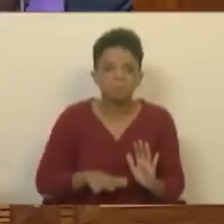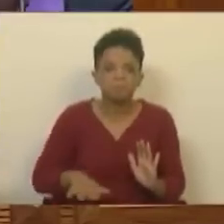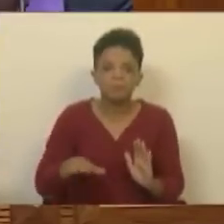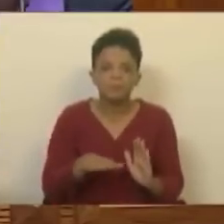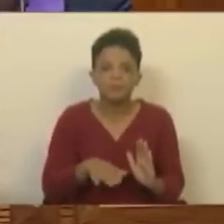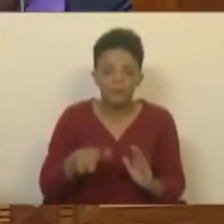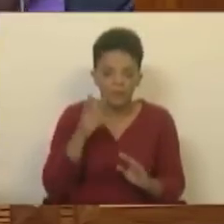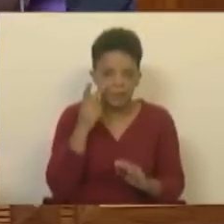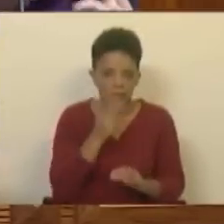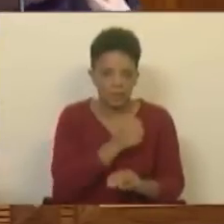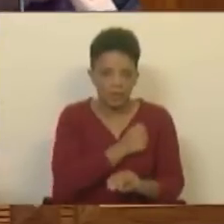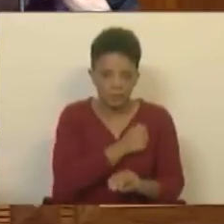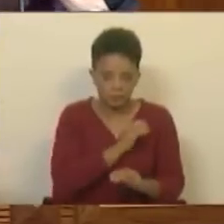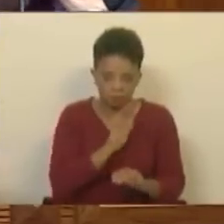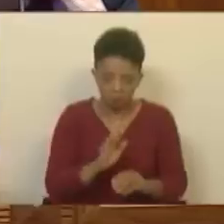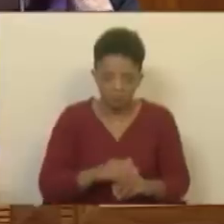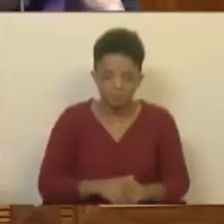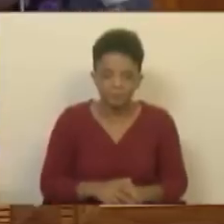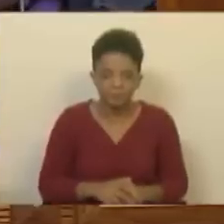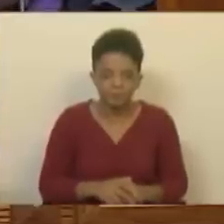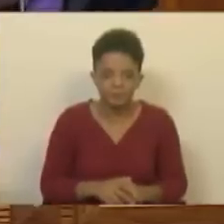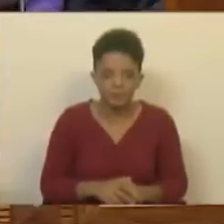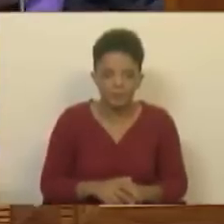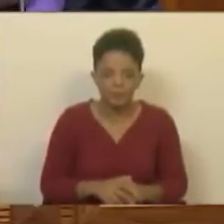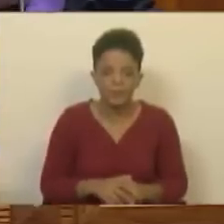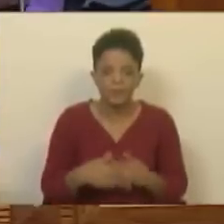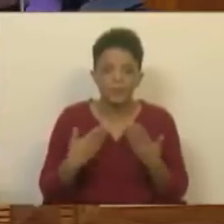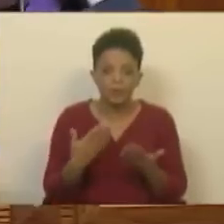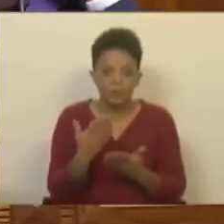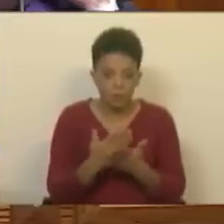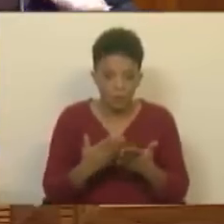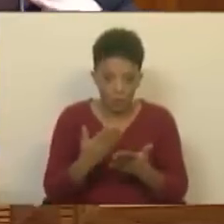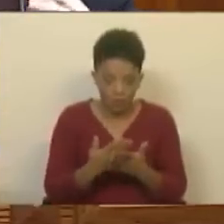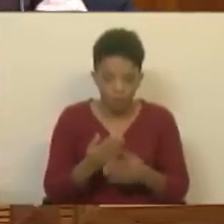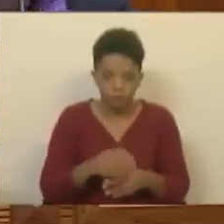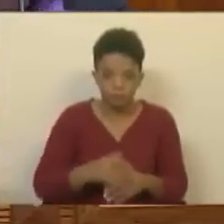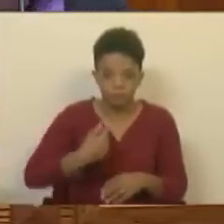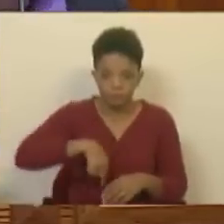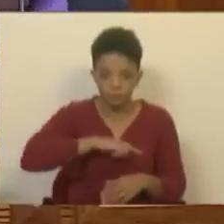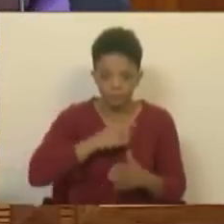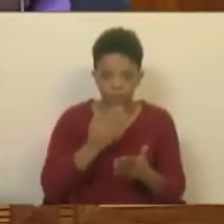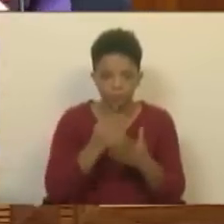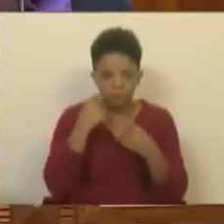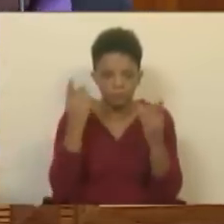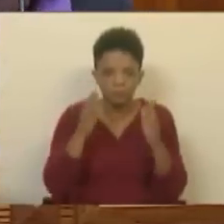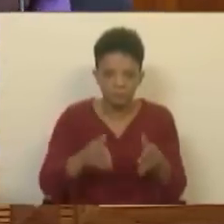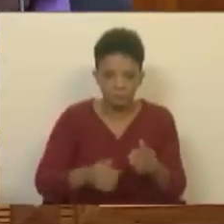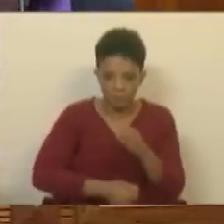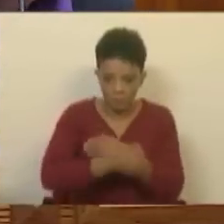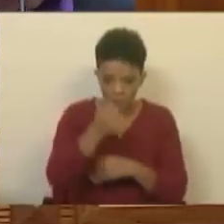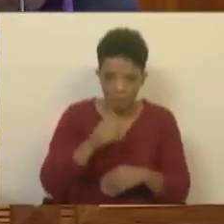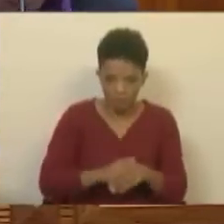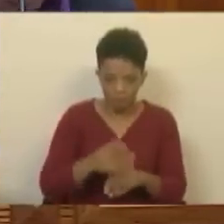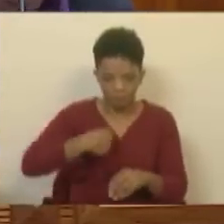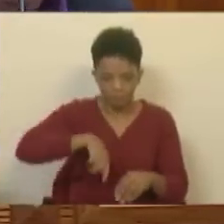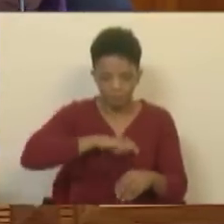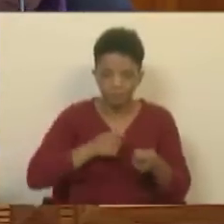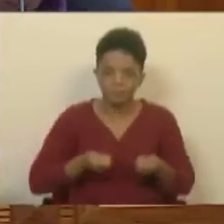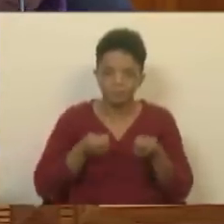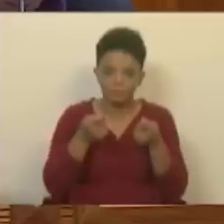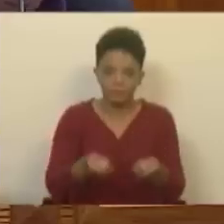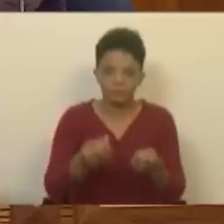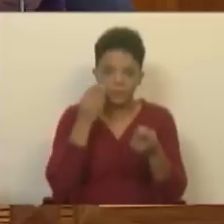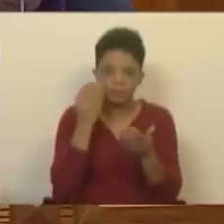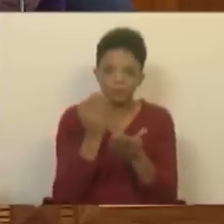o seu ponto de residência relativamente à questão da escola Sim nós temos que melhorar a escola pública por sermos investido na maior autonomia